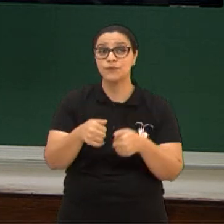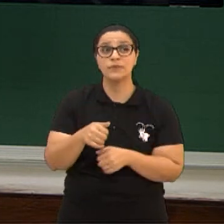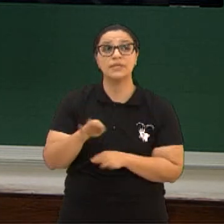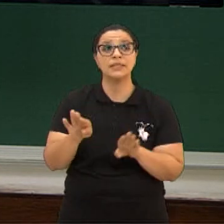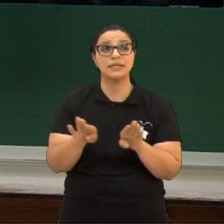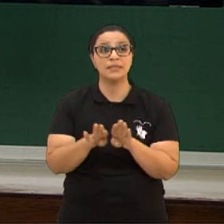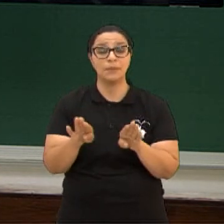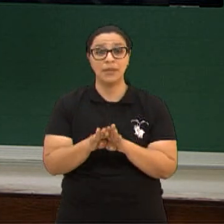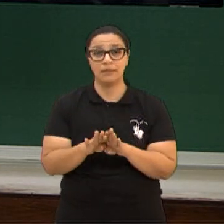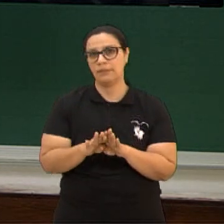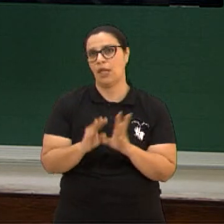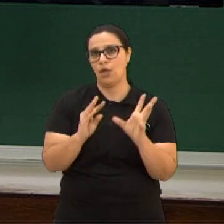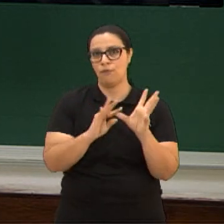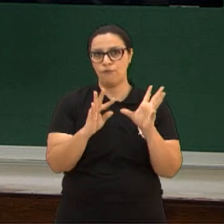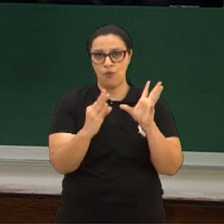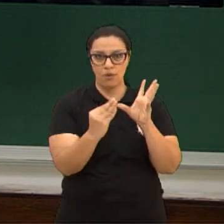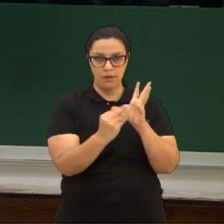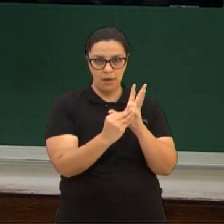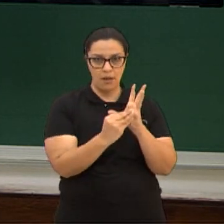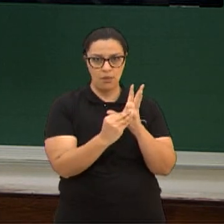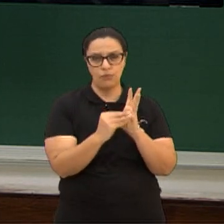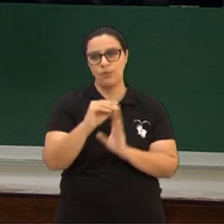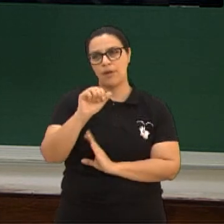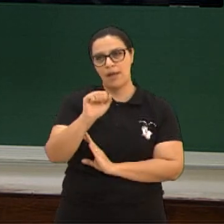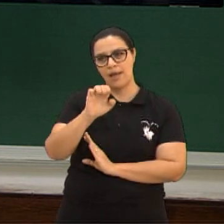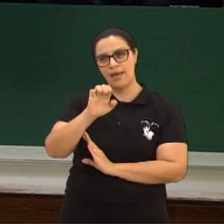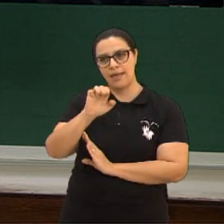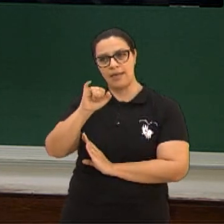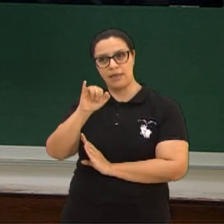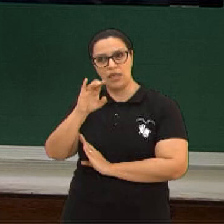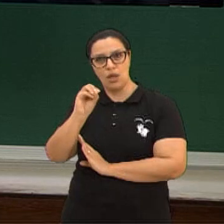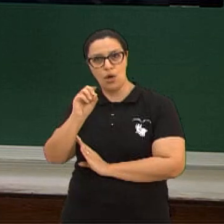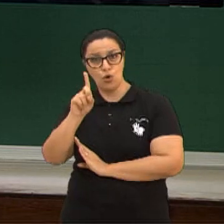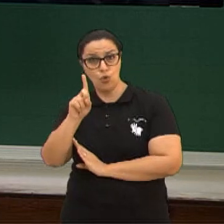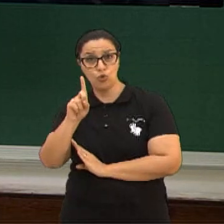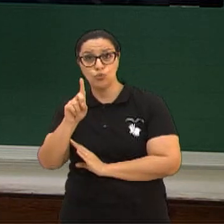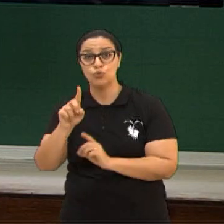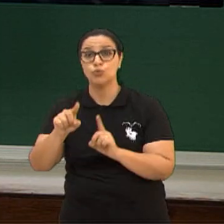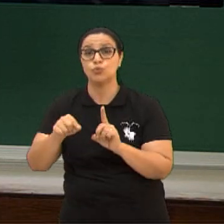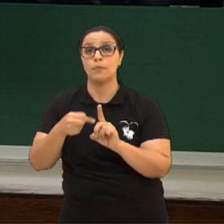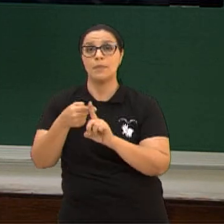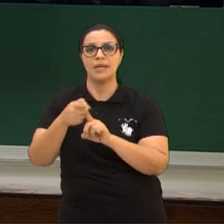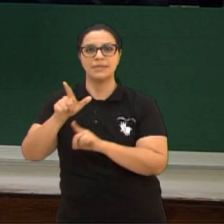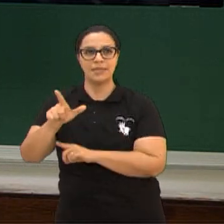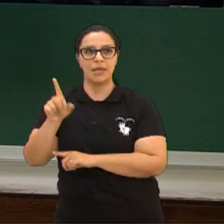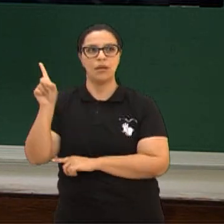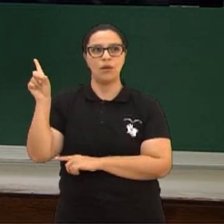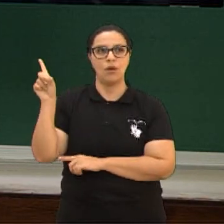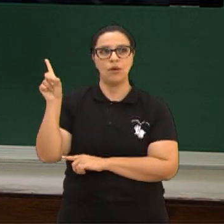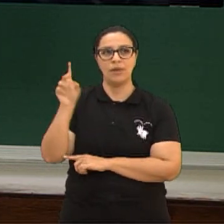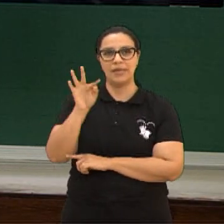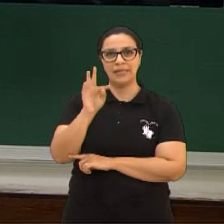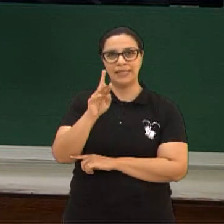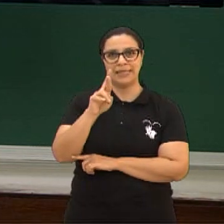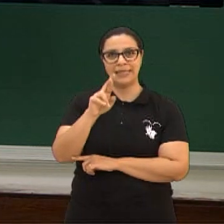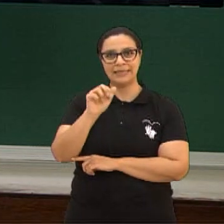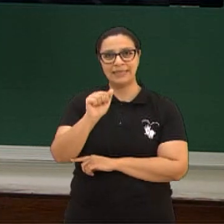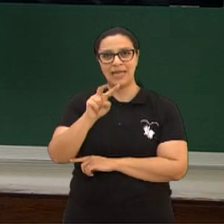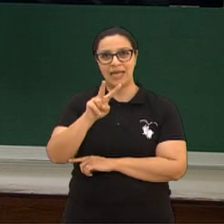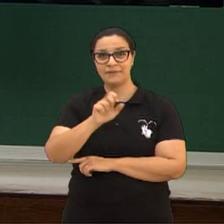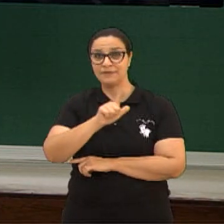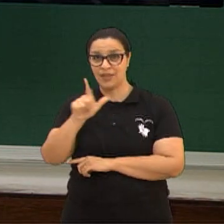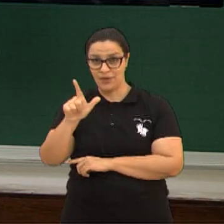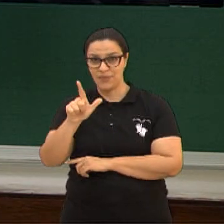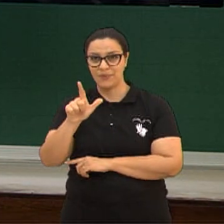vogal mais L. Como assim, teacher? Olha o caso aqui do verbo travel. Ele